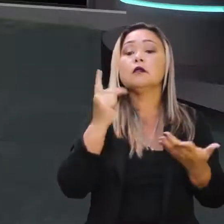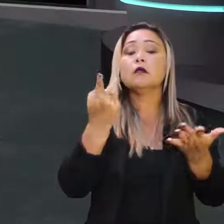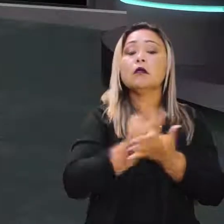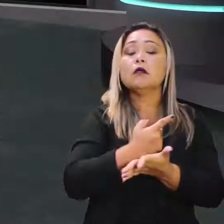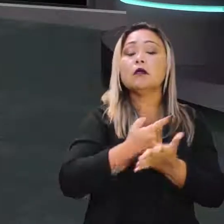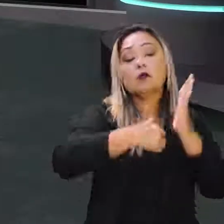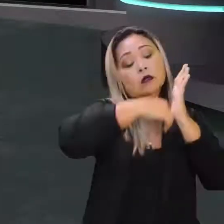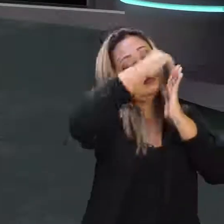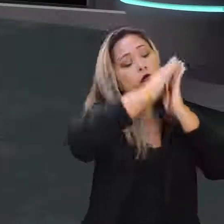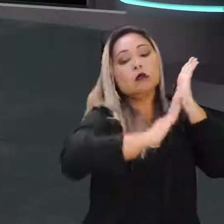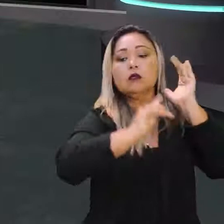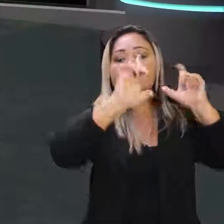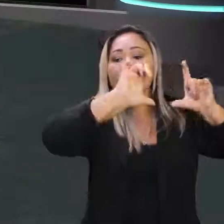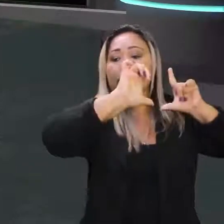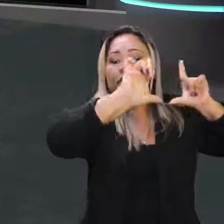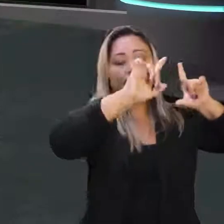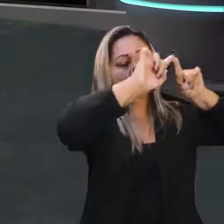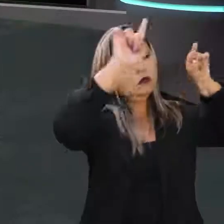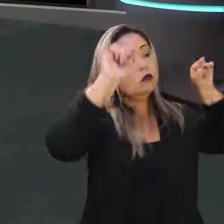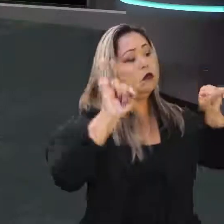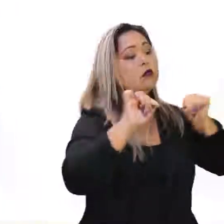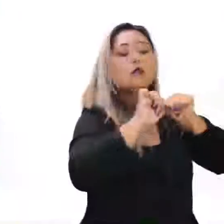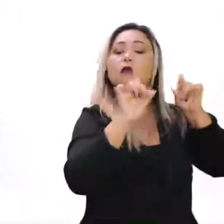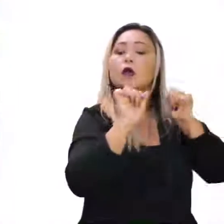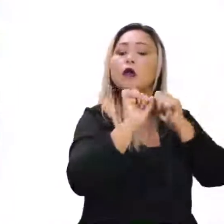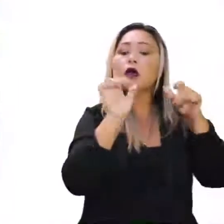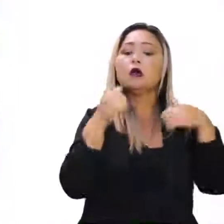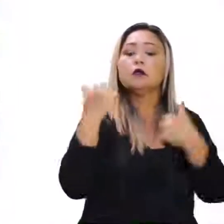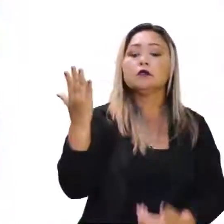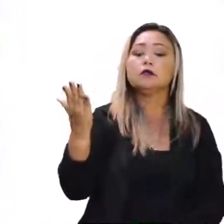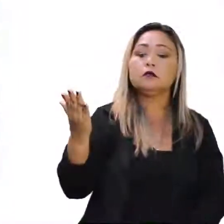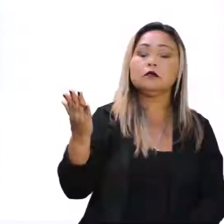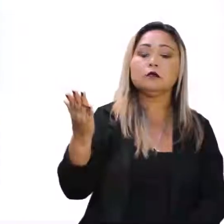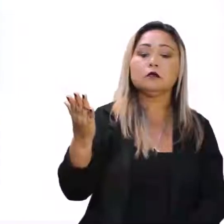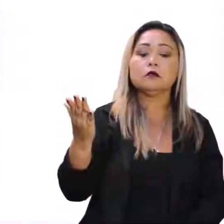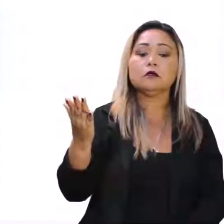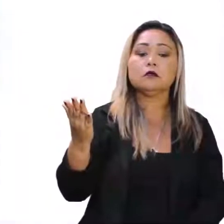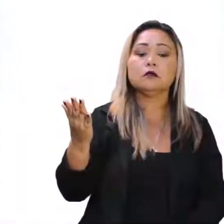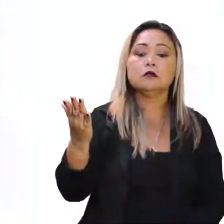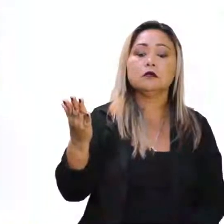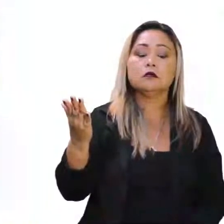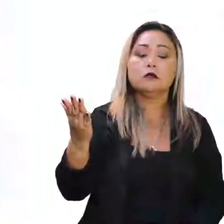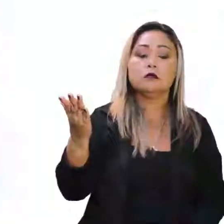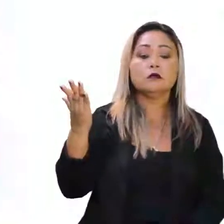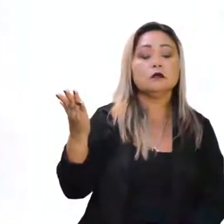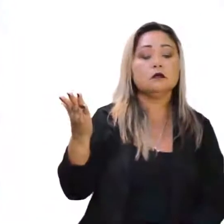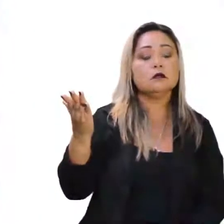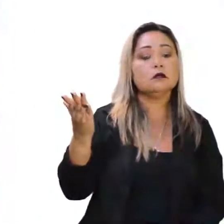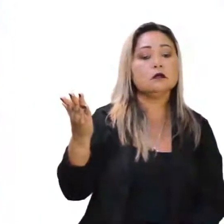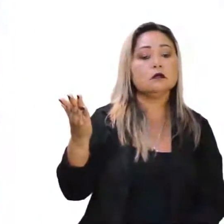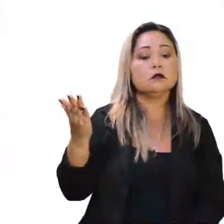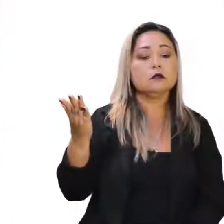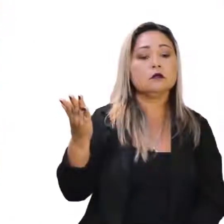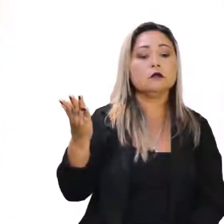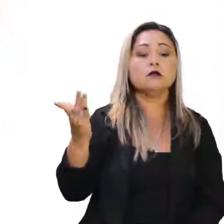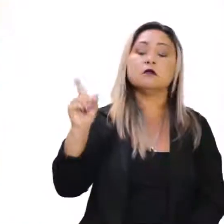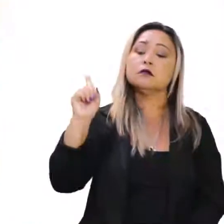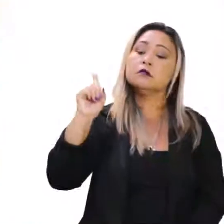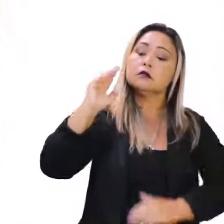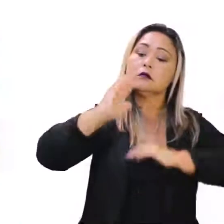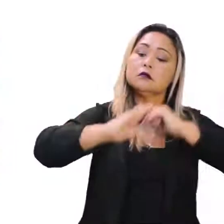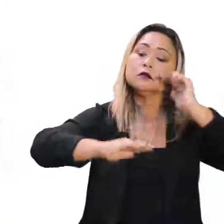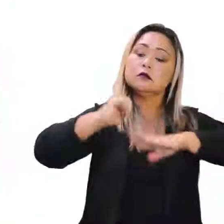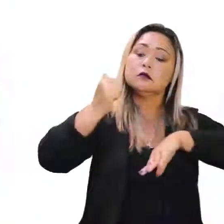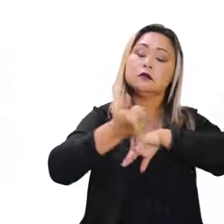que essa obra, né, traz a tela lá para nós. Isso. Observamos aí que o artista ele